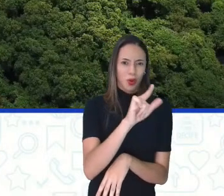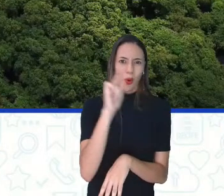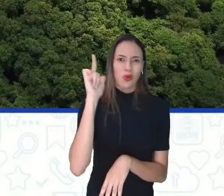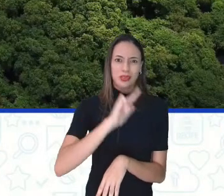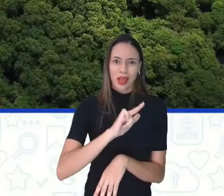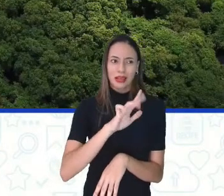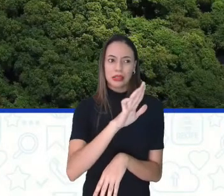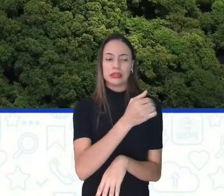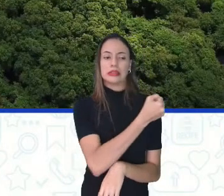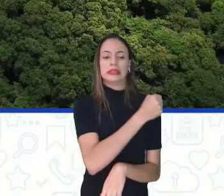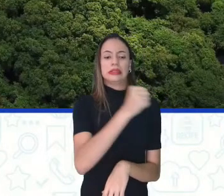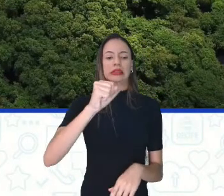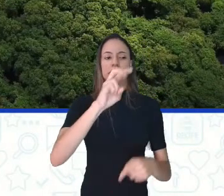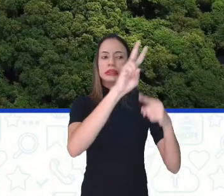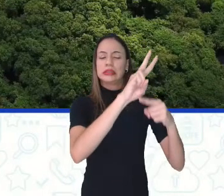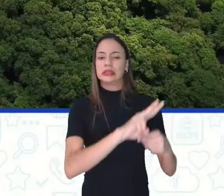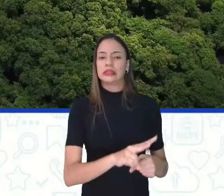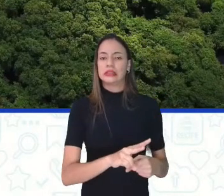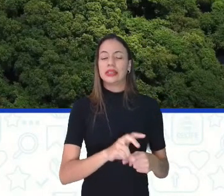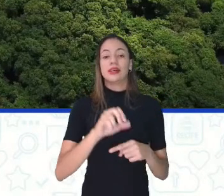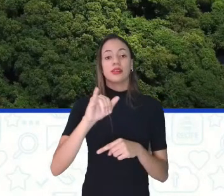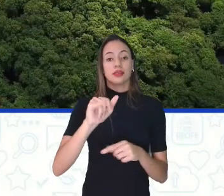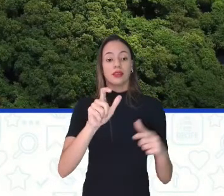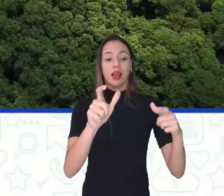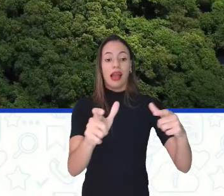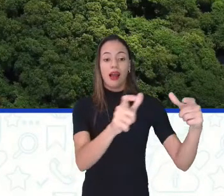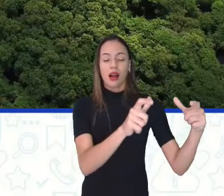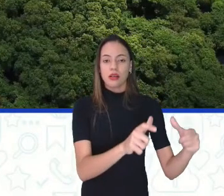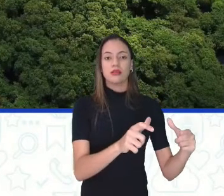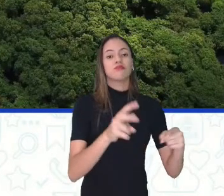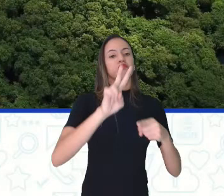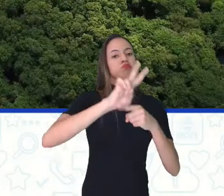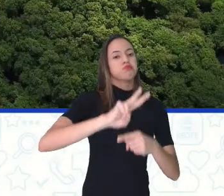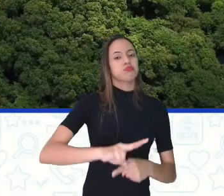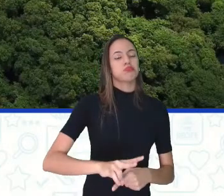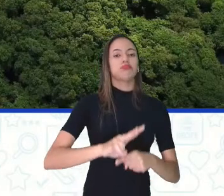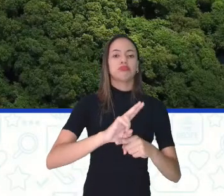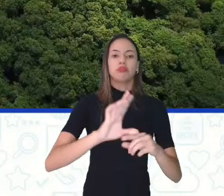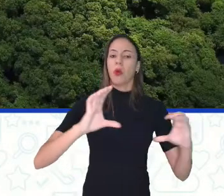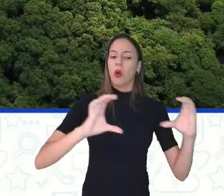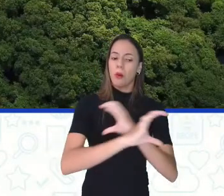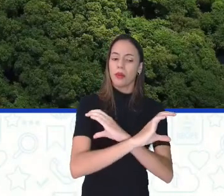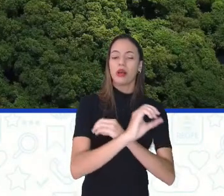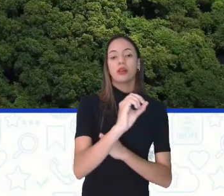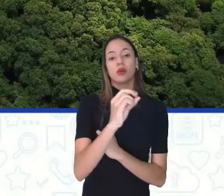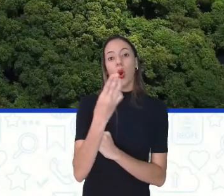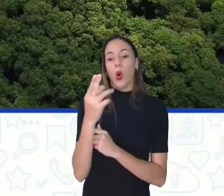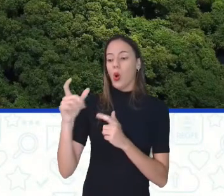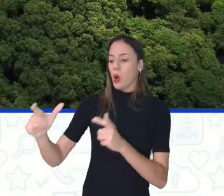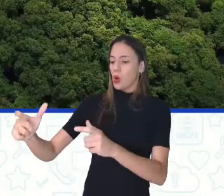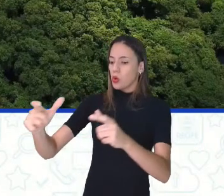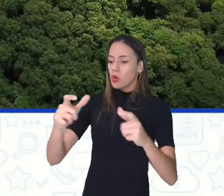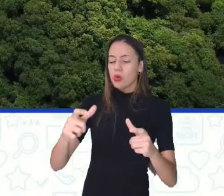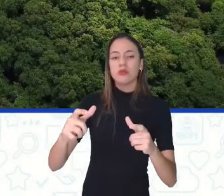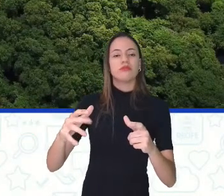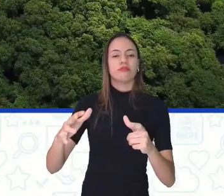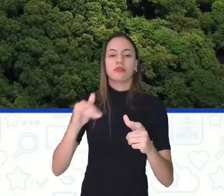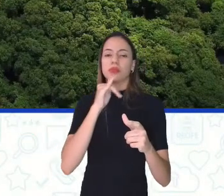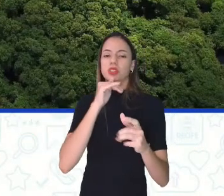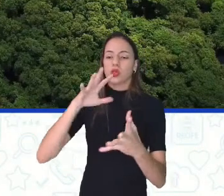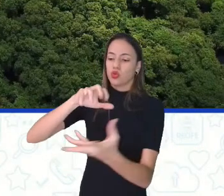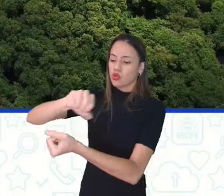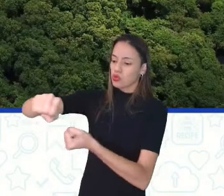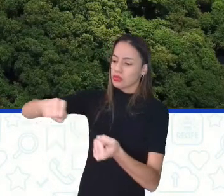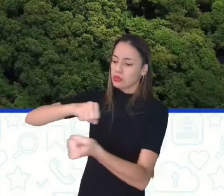né? Se for numa área de proteção integral, ou se for numa área de uso sustentável, será que se consegue